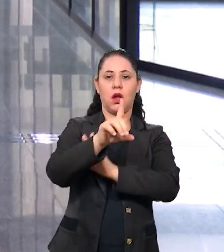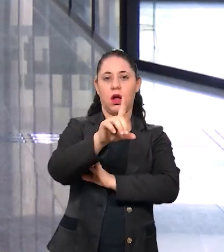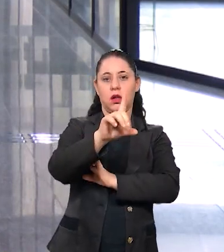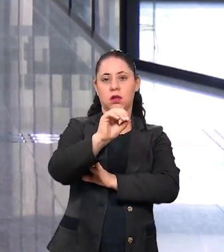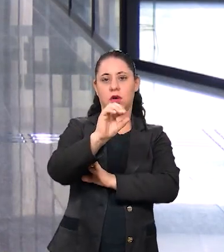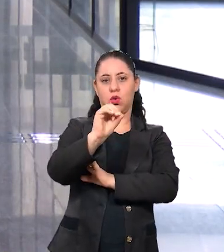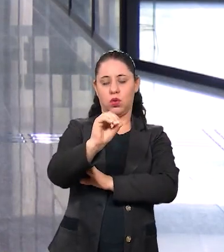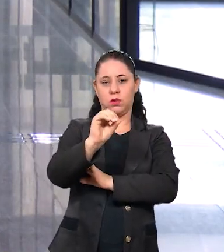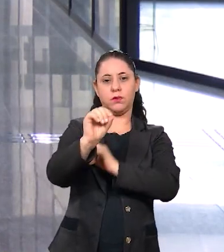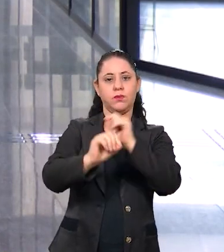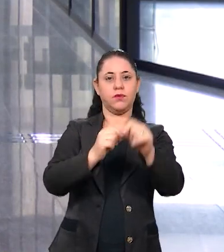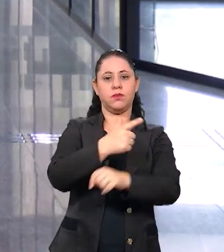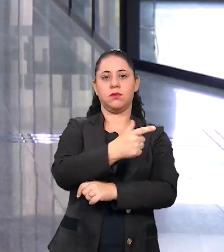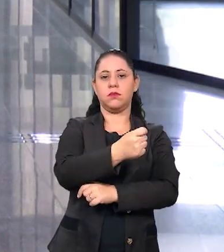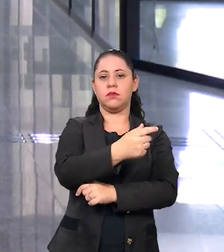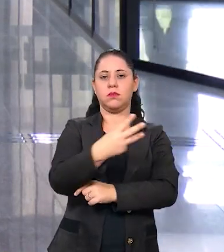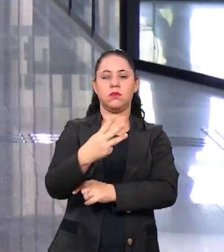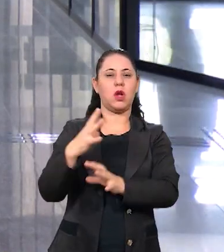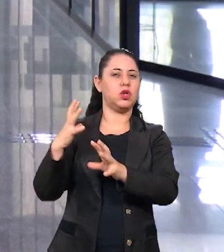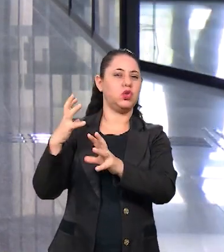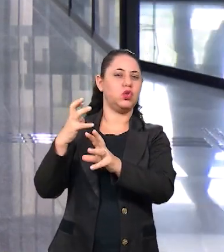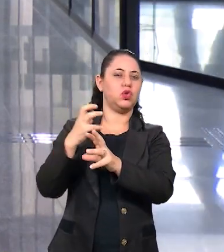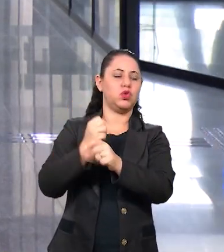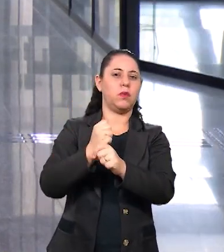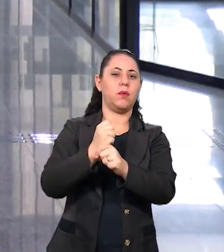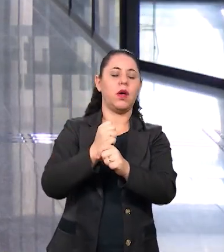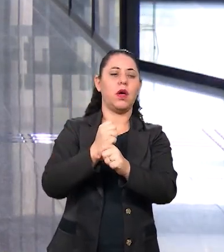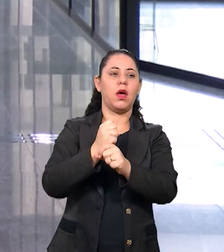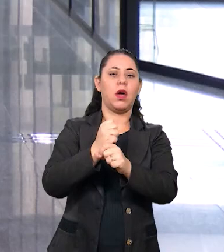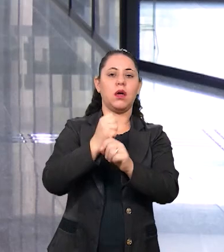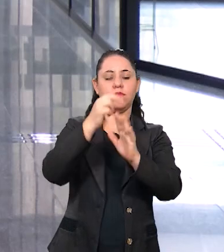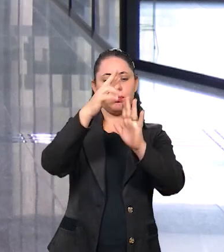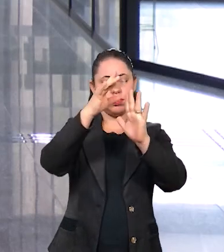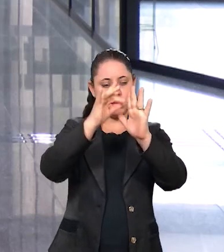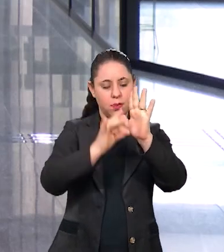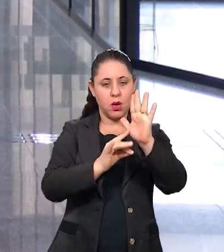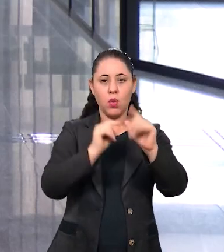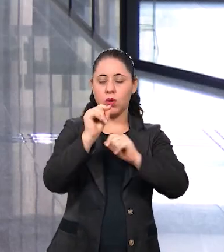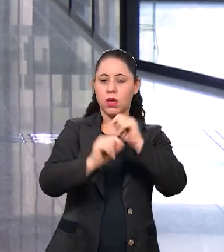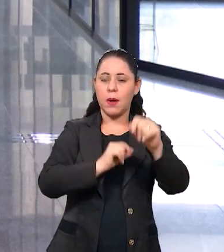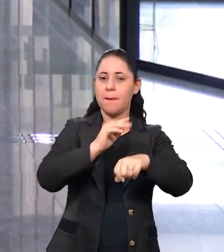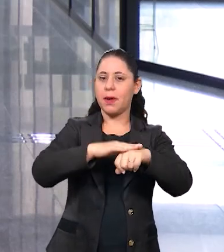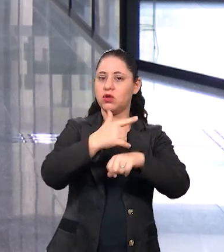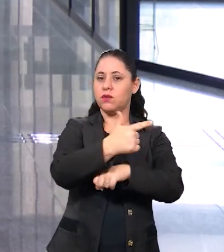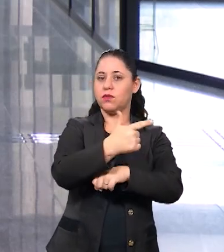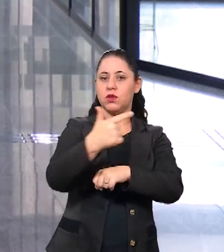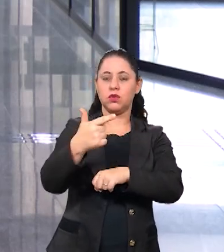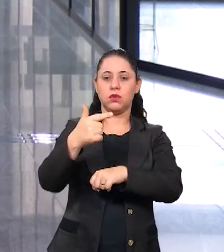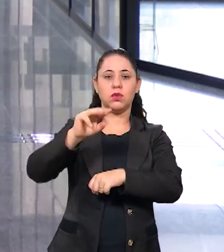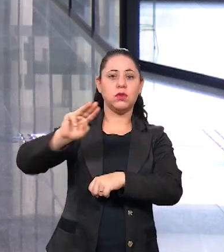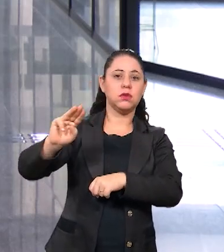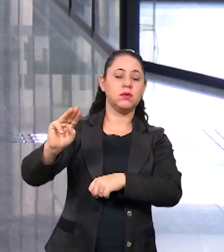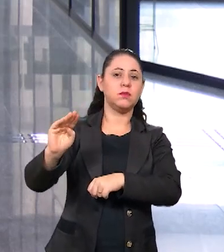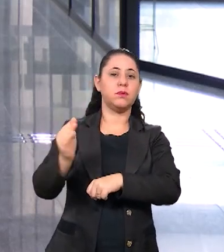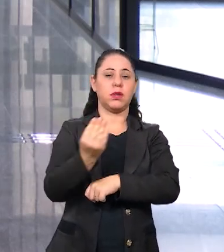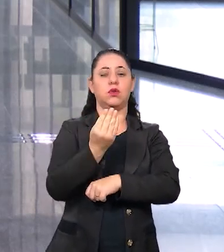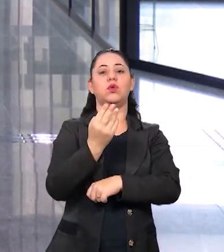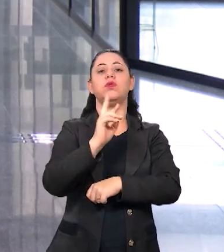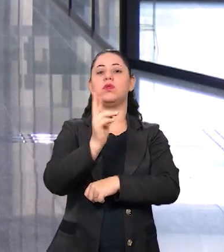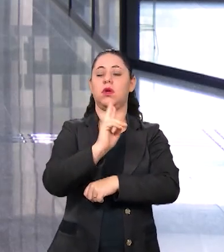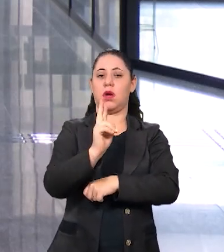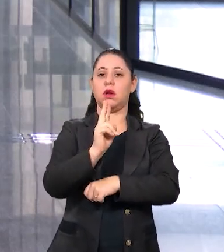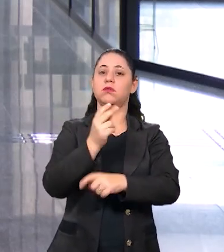Anual de 2023, que estima a receita e fixa a despesa do Estado em mais de 22 bilhões de reais para o